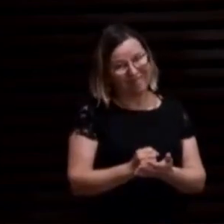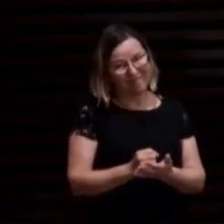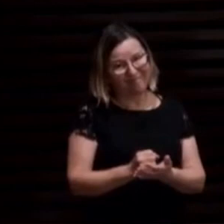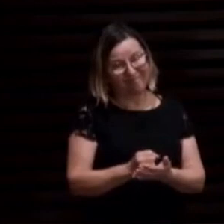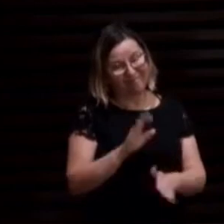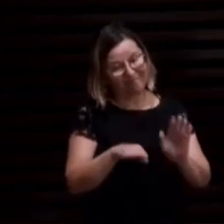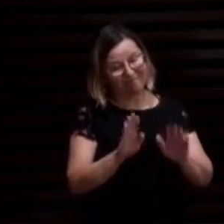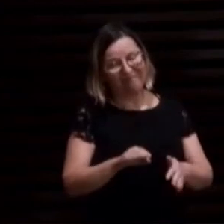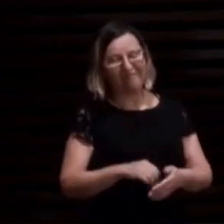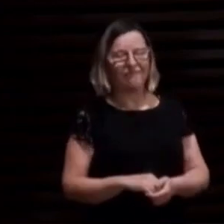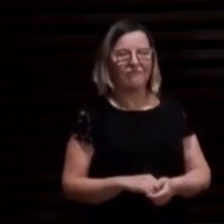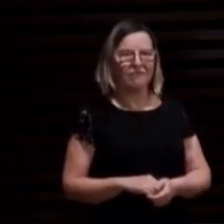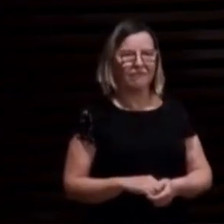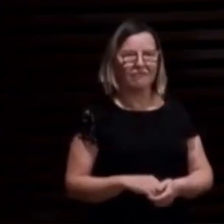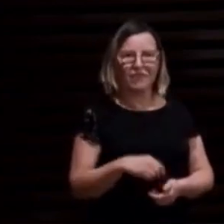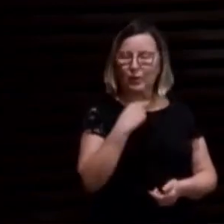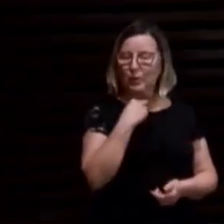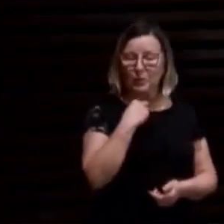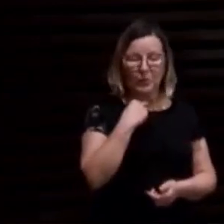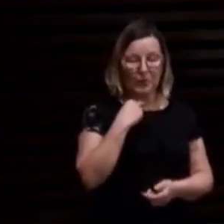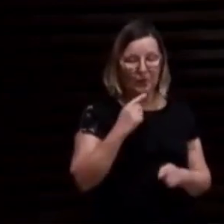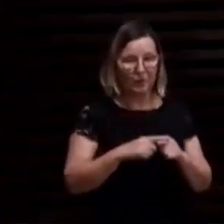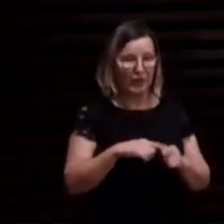Não pode, Glênio, porque ele era o filho da perdição.